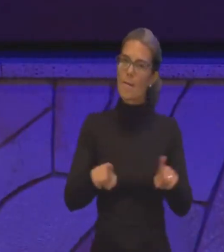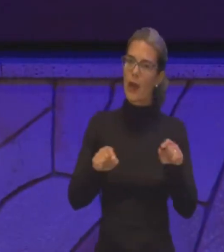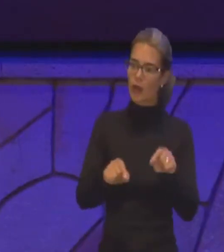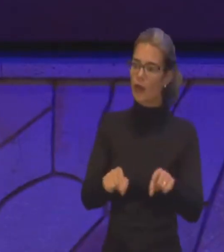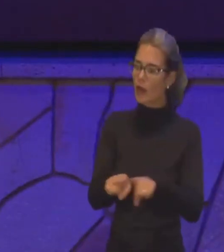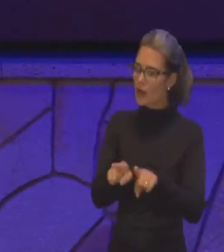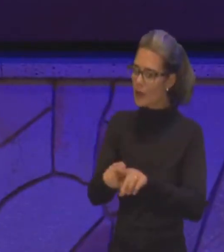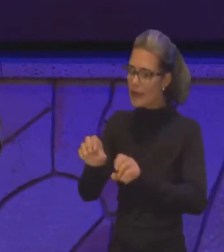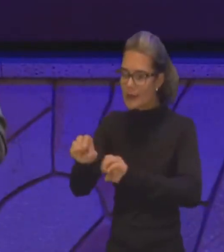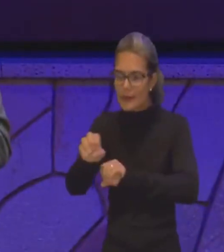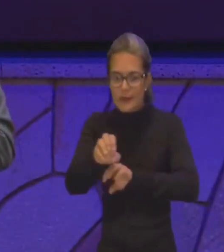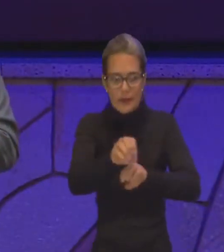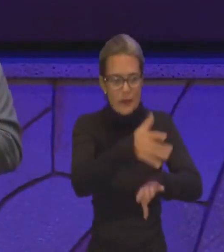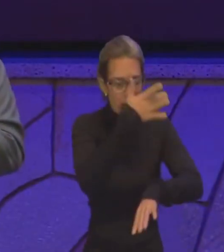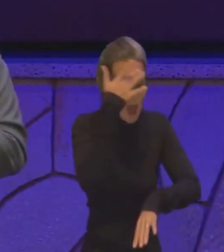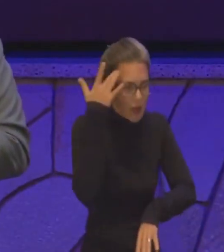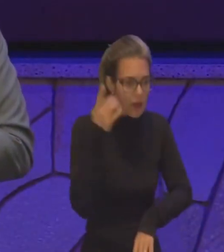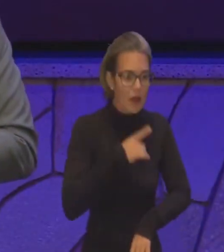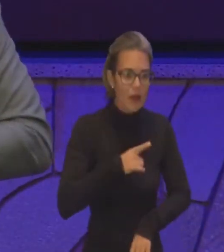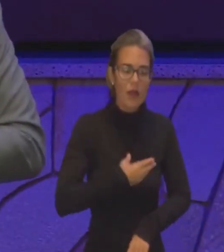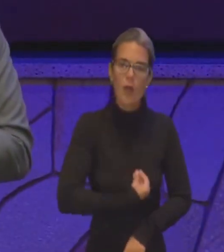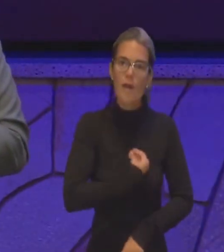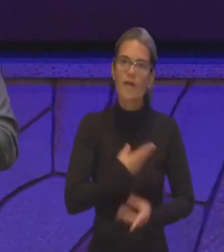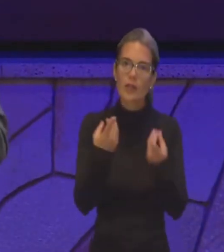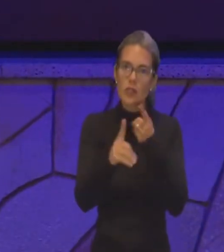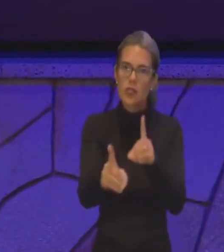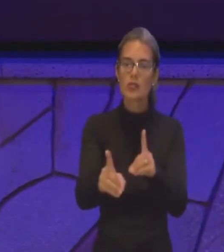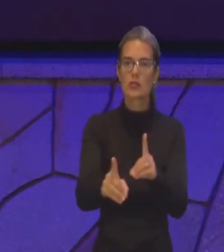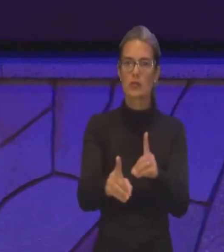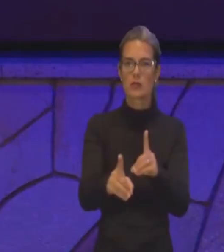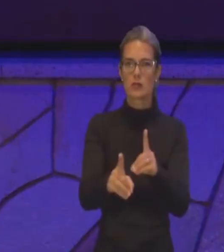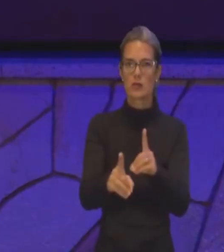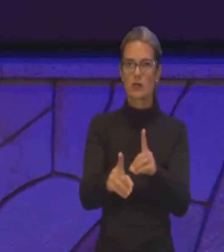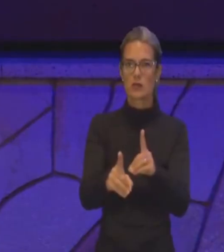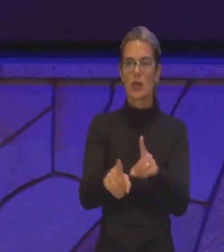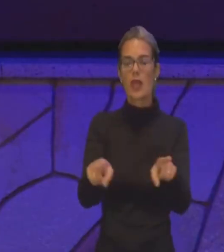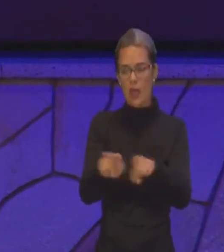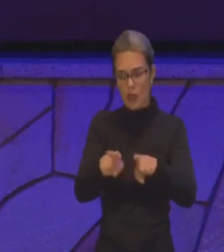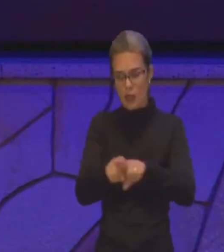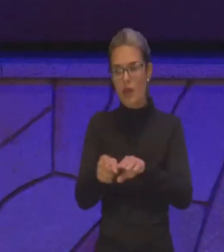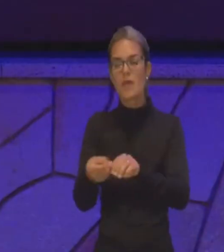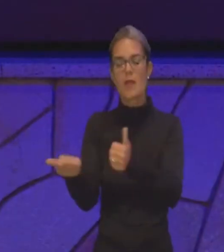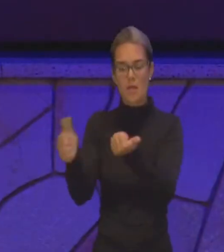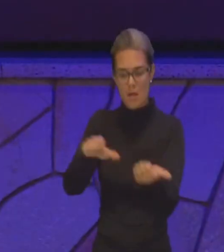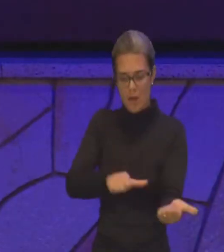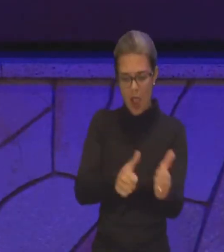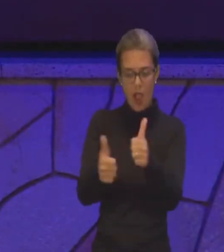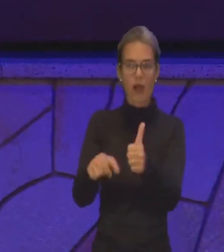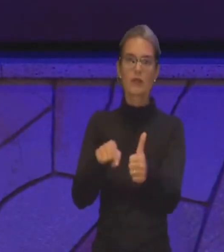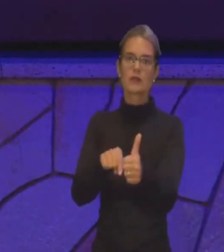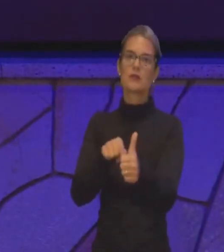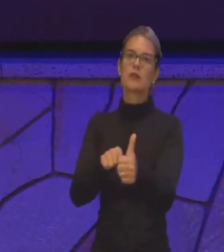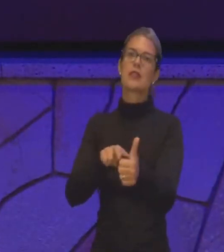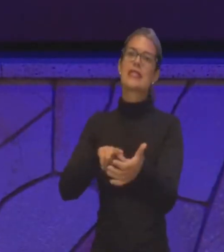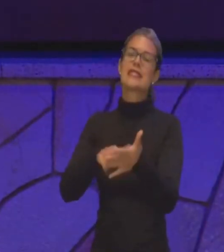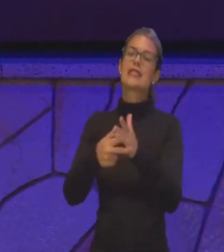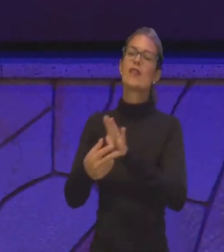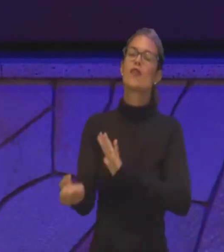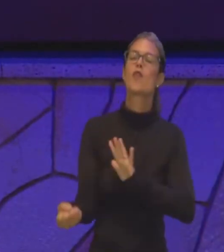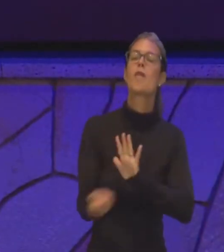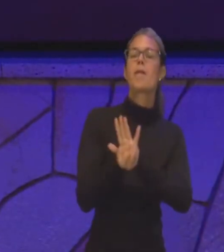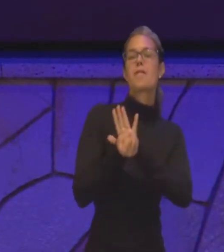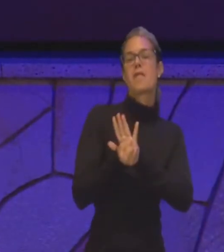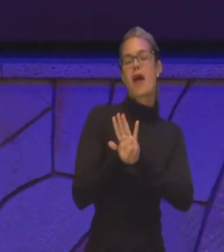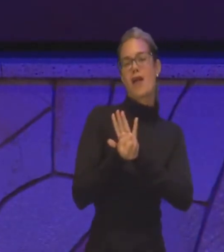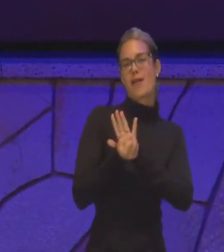pessoas. O batismo é mais que um rito, ele se torna então um selo